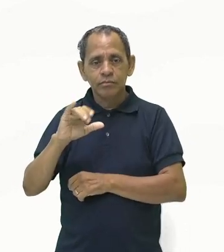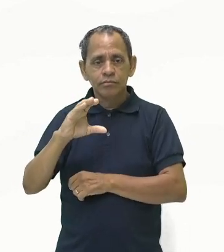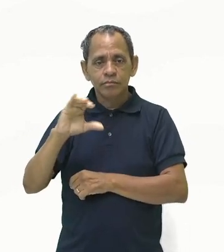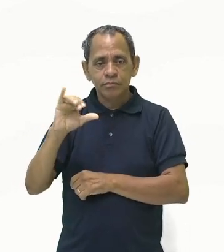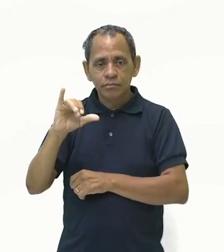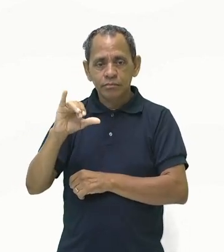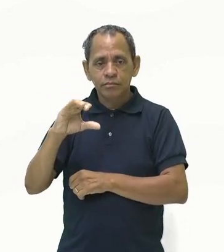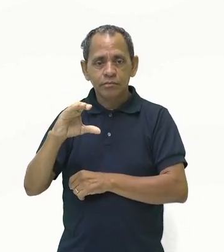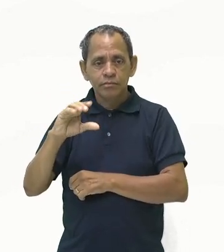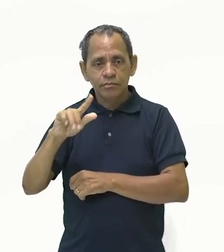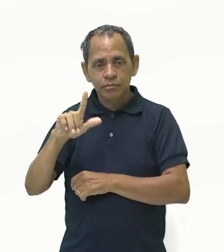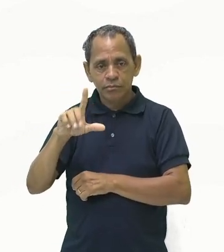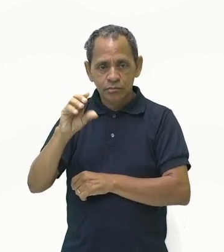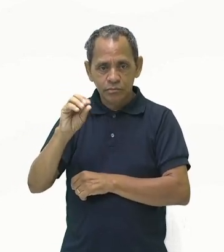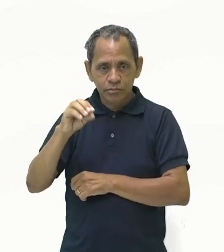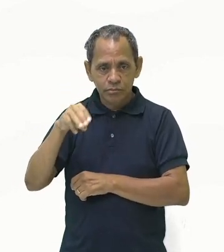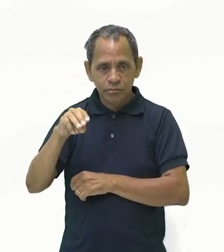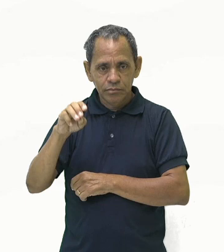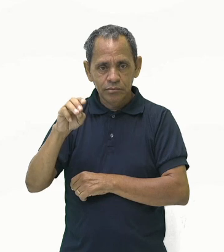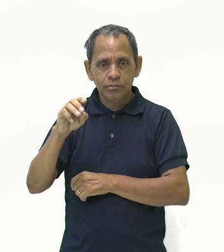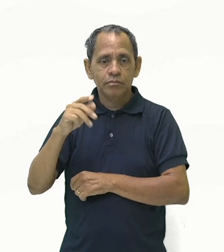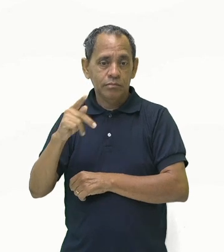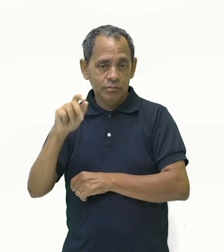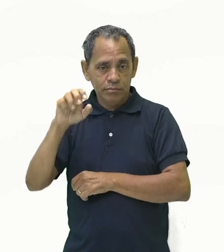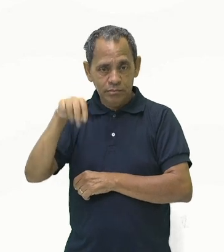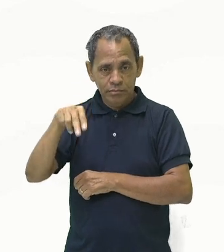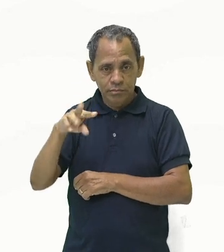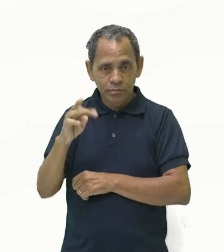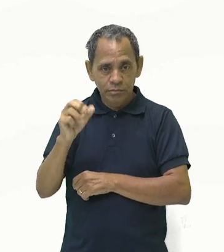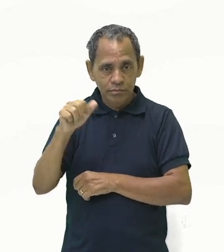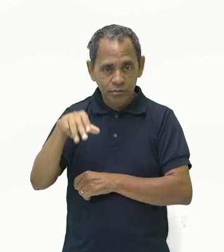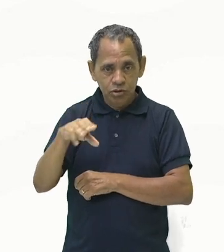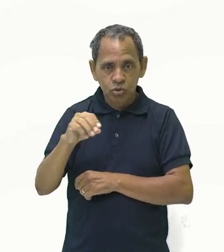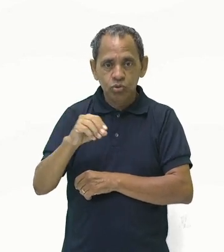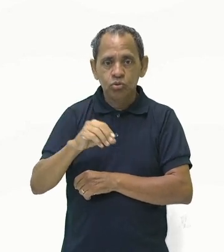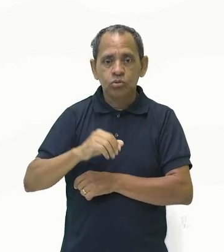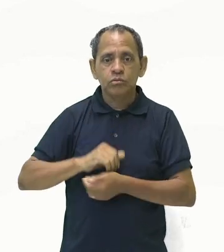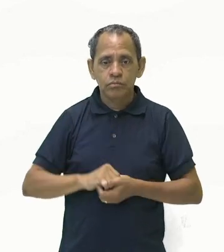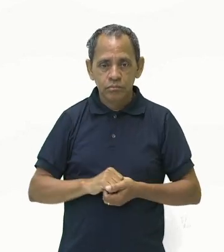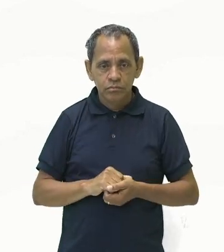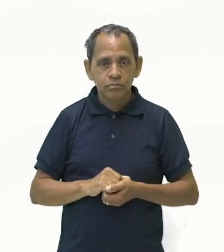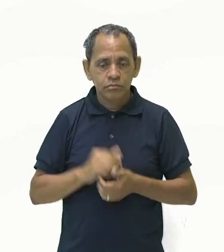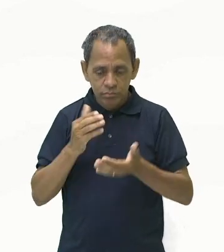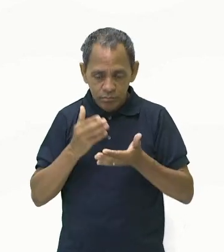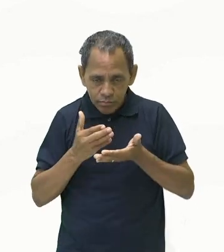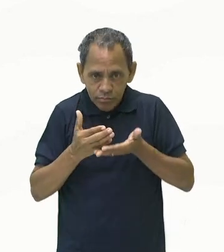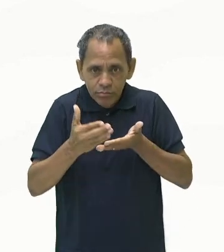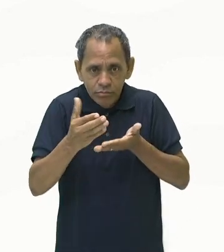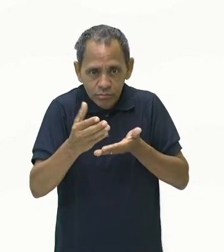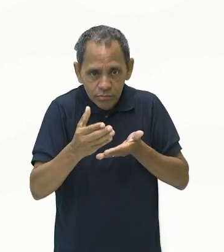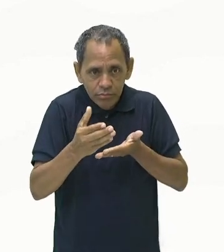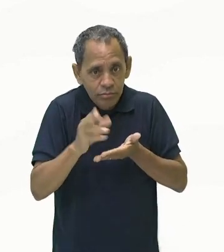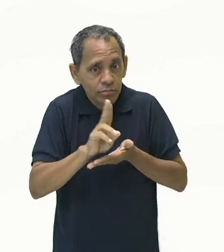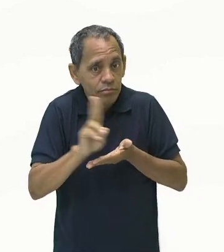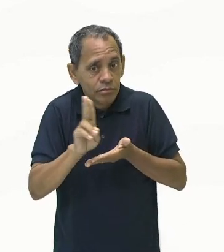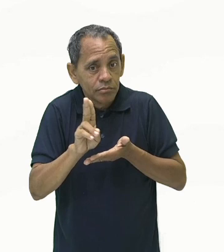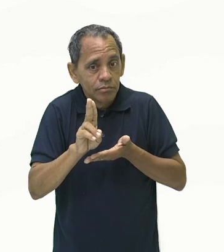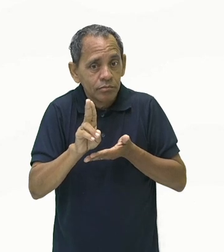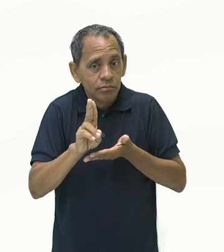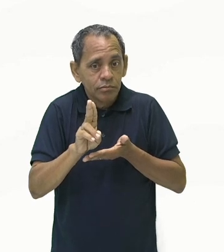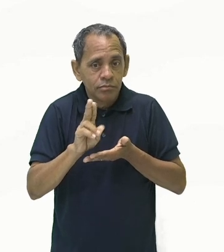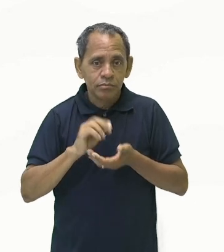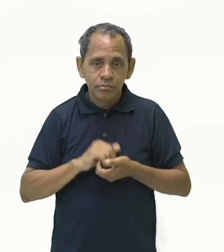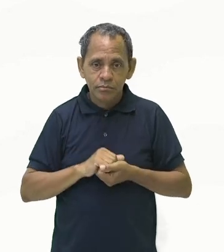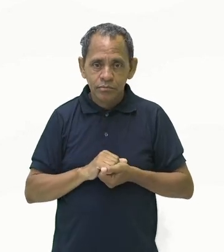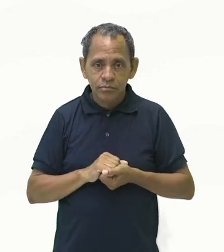estrutura, tá? Então, como ele não está me dando a estrutura, eu vou a partir do nome. Então, pegando a partir do nome,